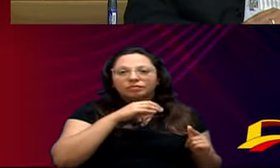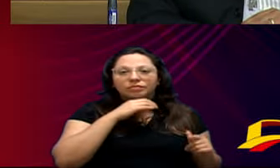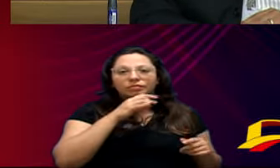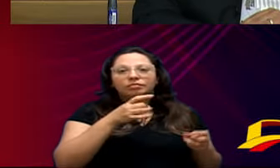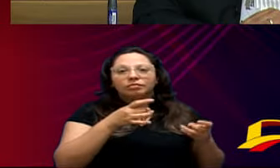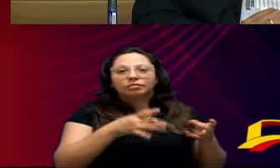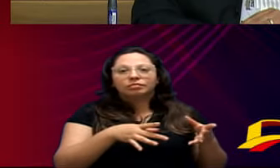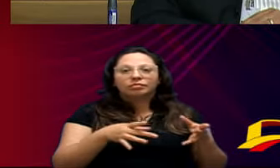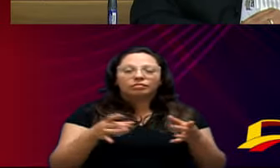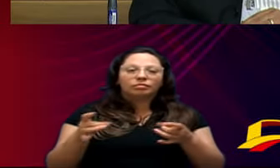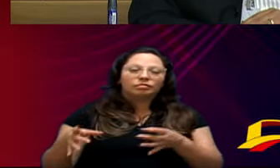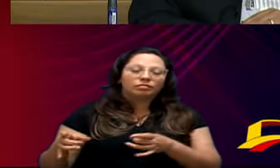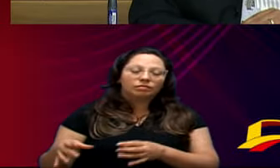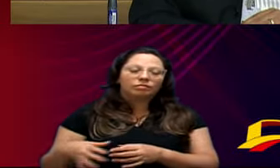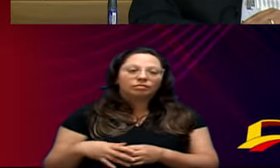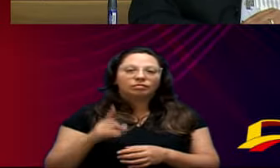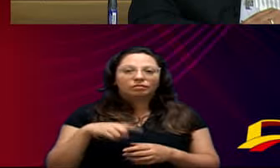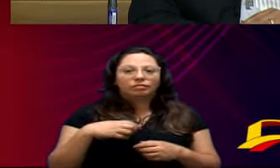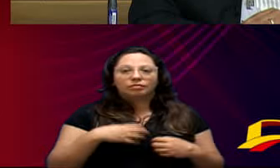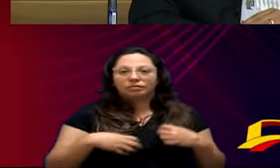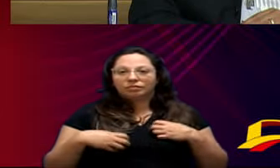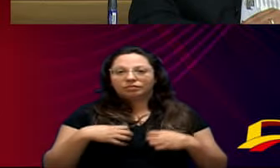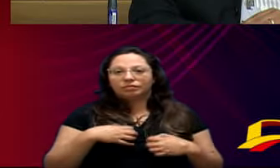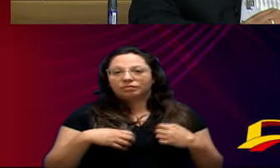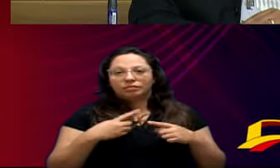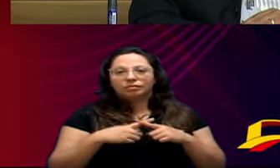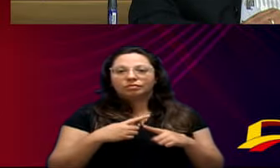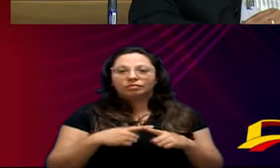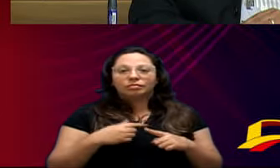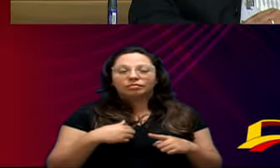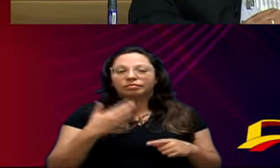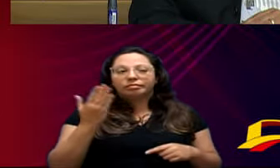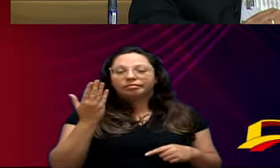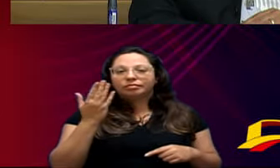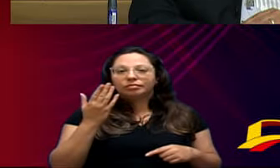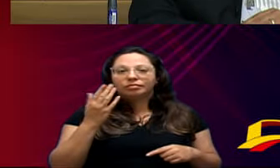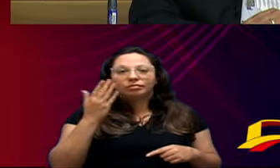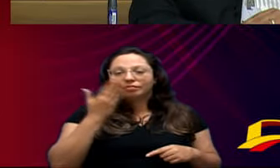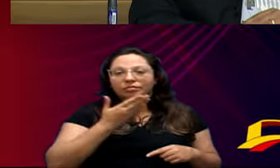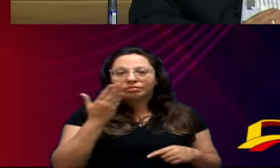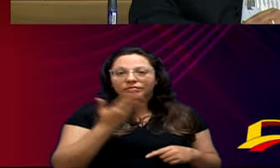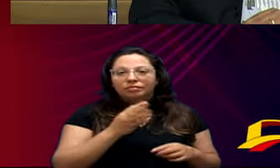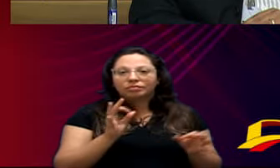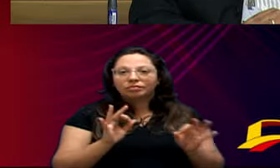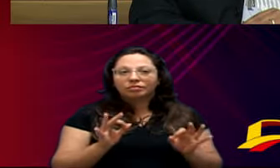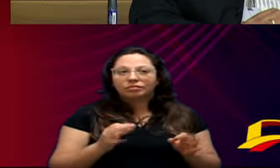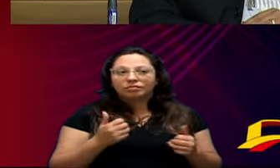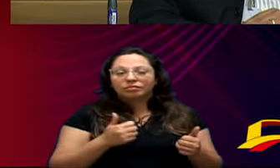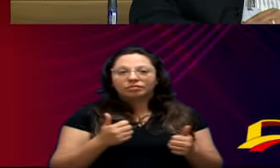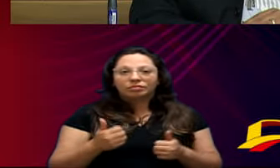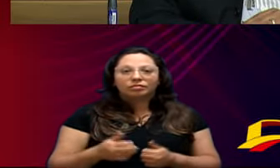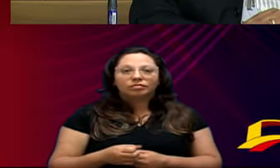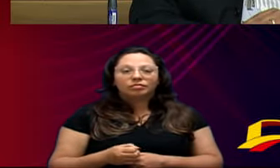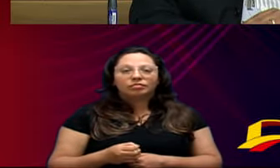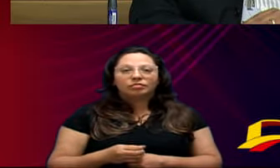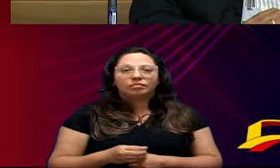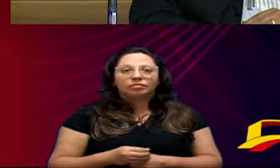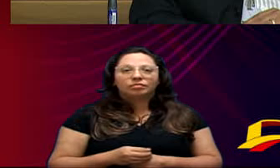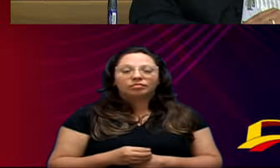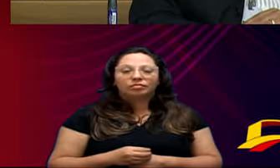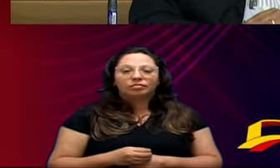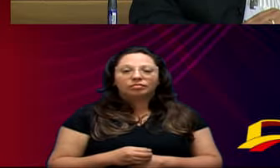né Eh virad então é uma angústia assim porque eu não vejo um resultado prático senso animal vamos lá vamos eh